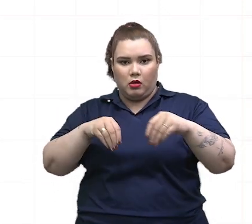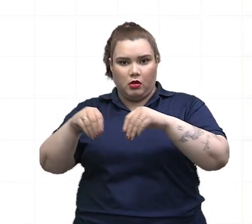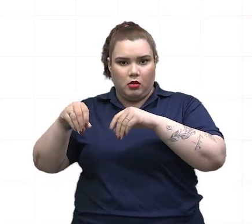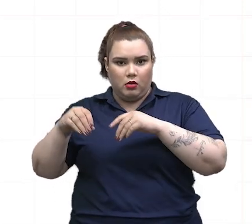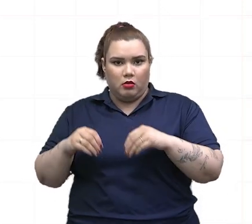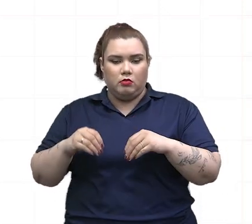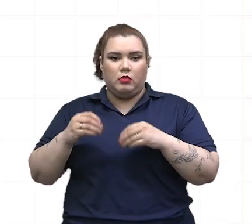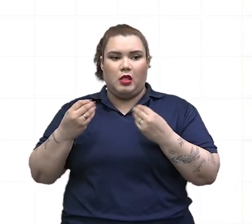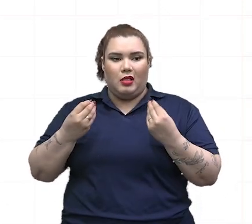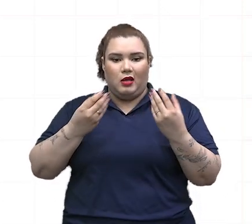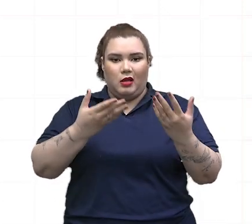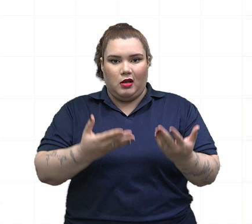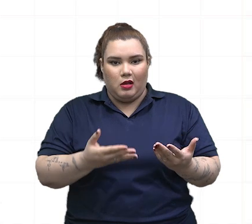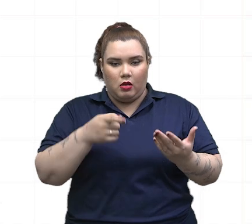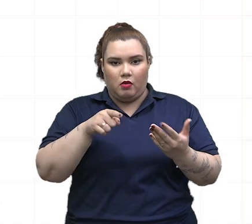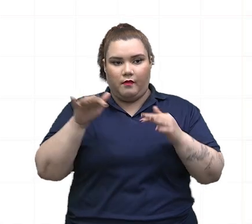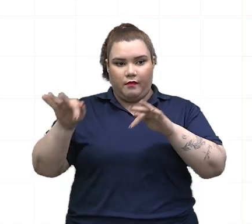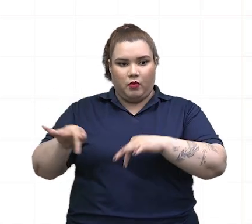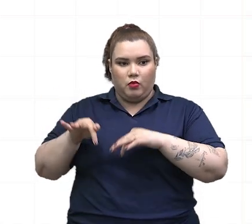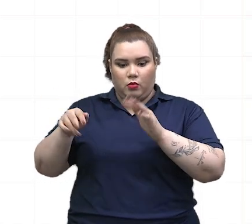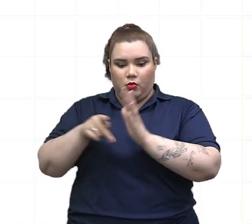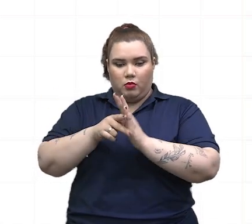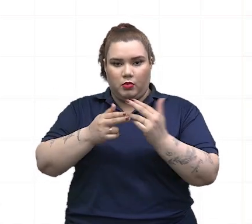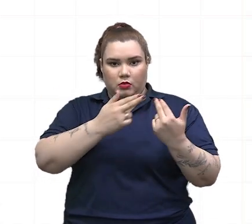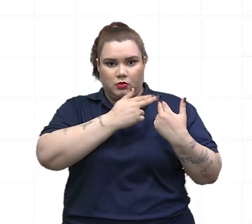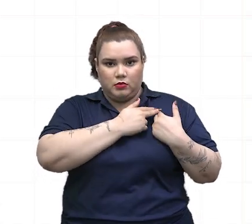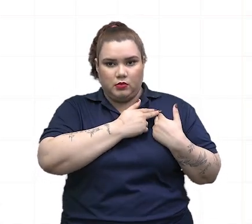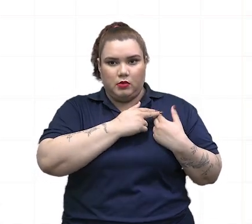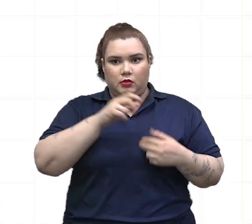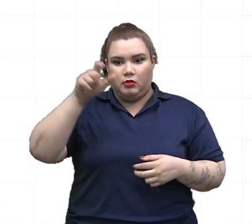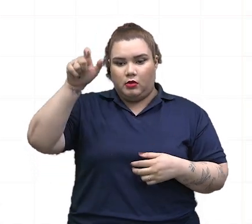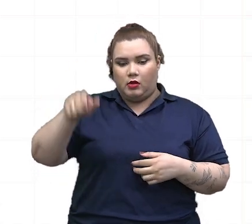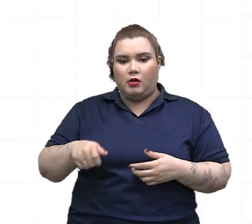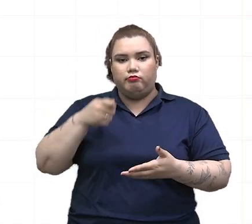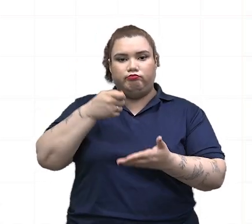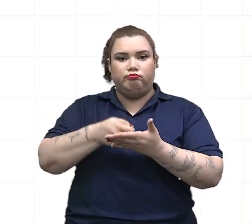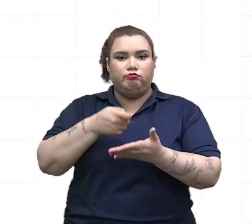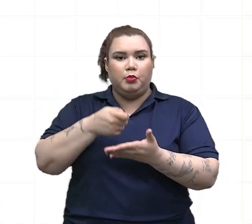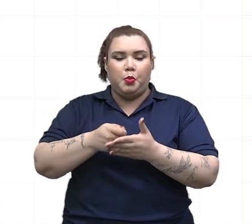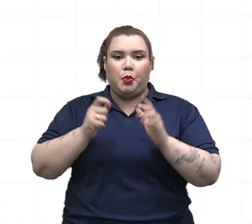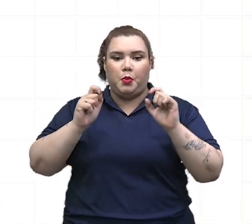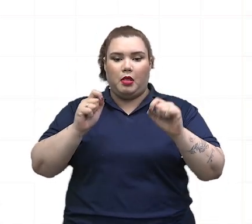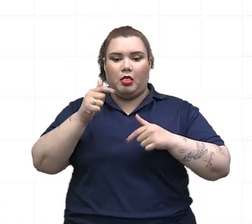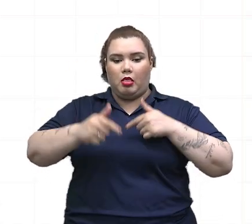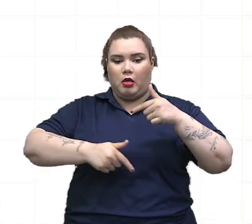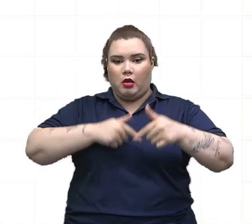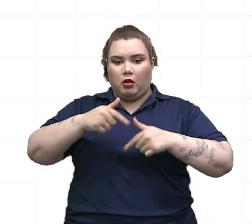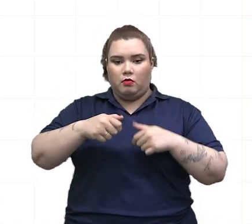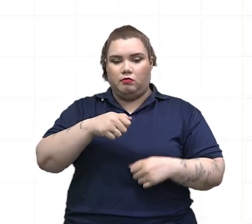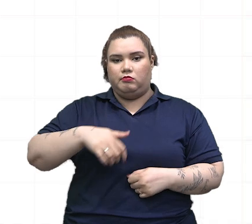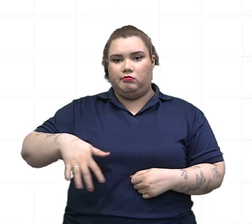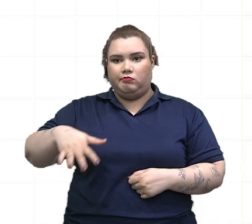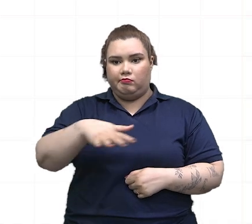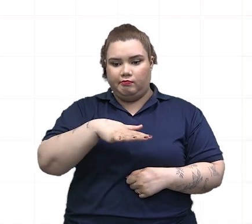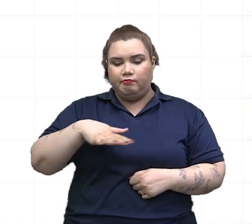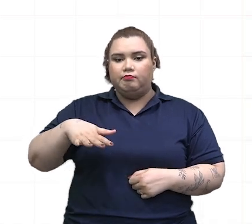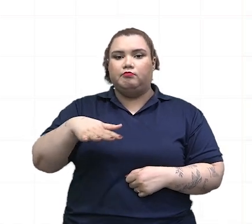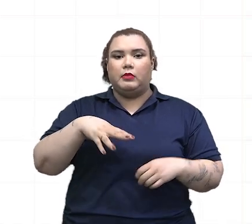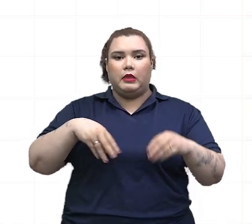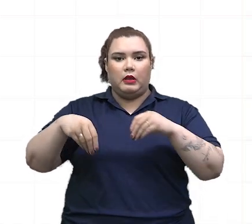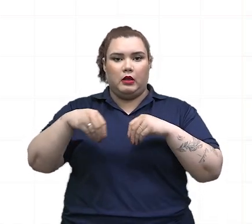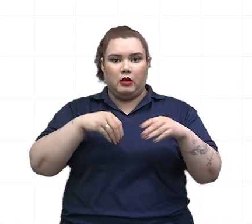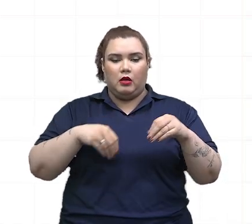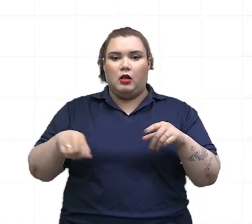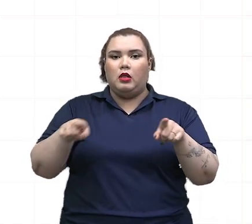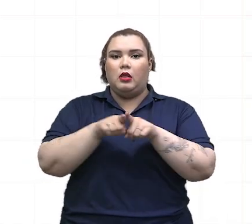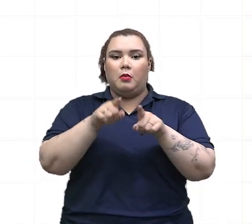ele cedidas pelo senhor feudal, o servo era obrigado a trabalhar nas terras do senhor, bem como